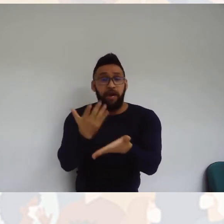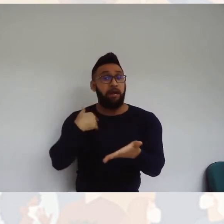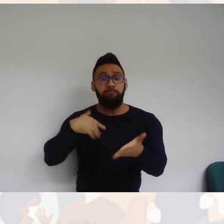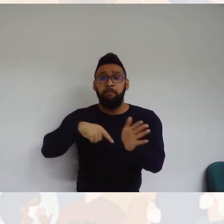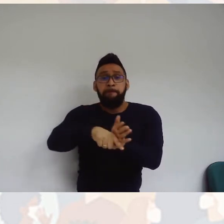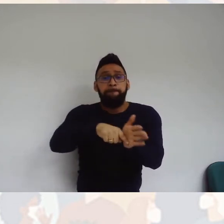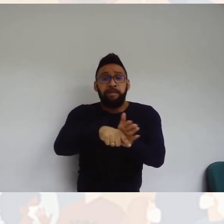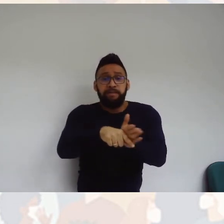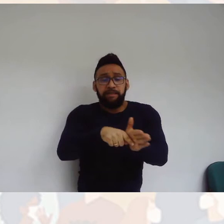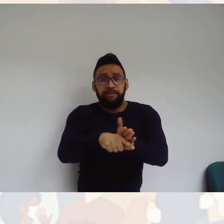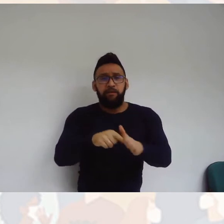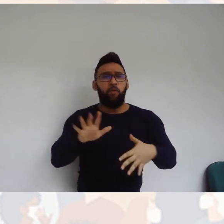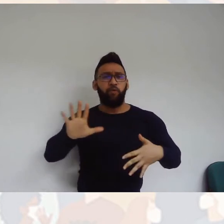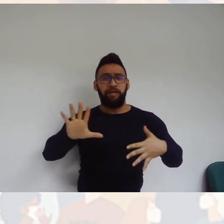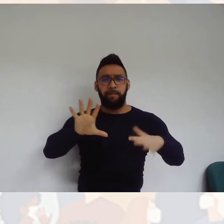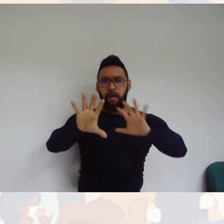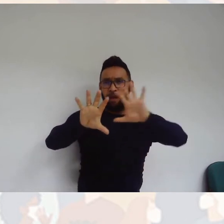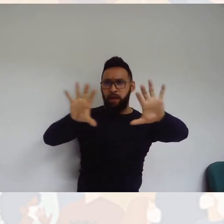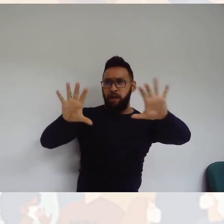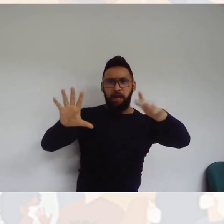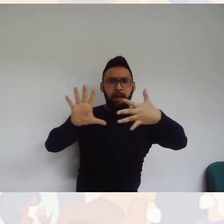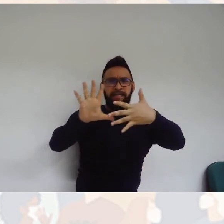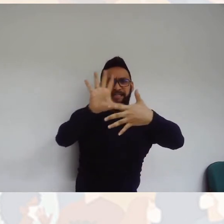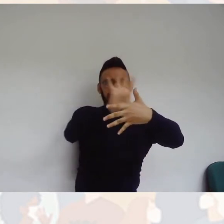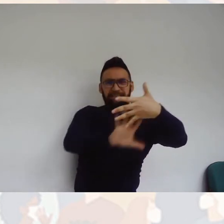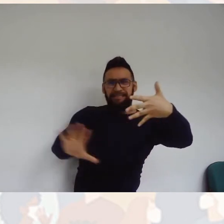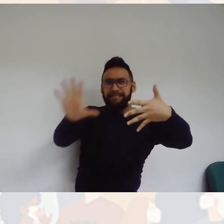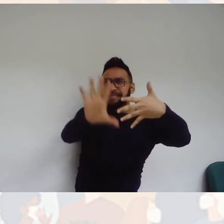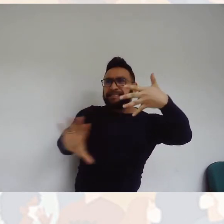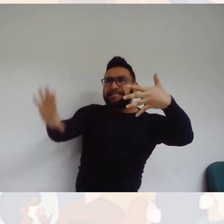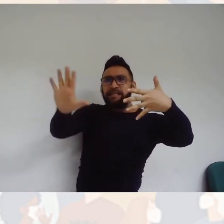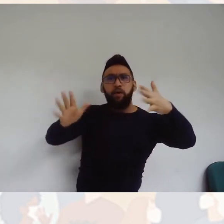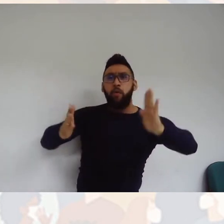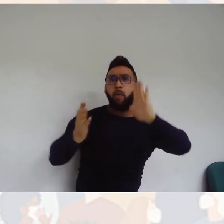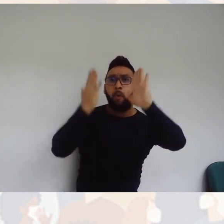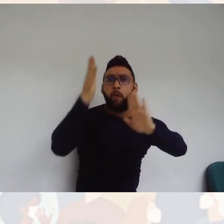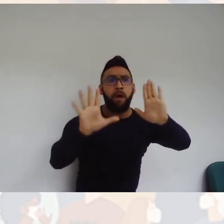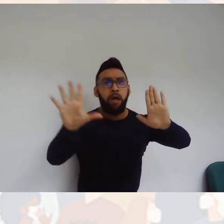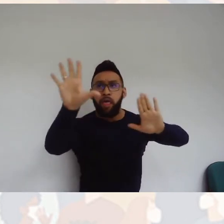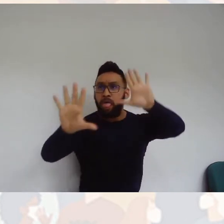de signos que vem do Peirce, e como é que isso